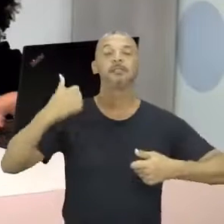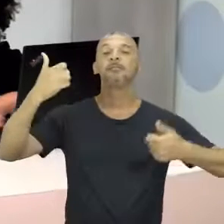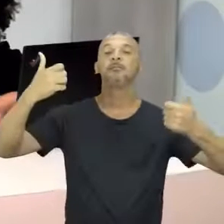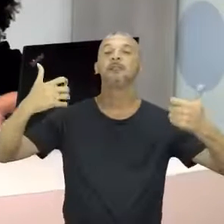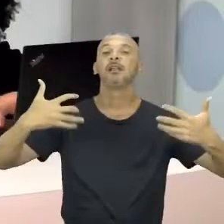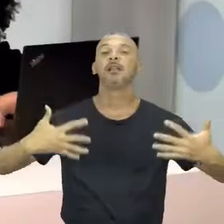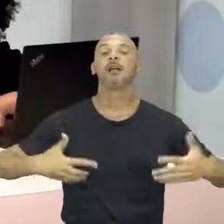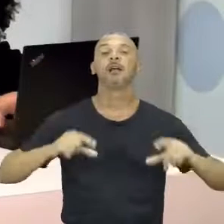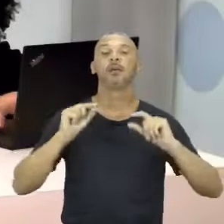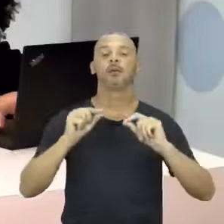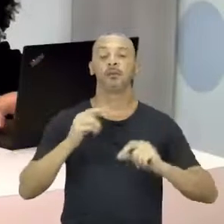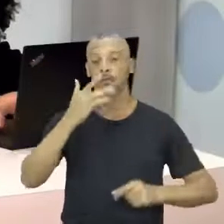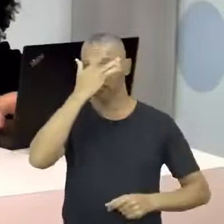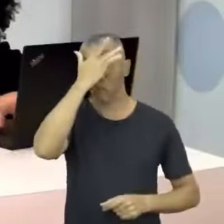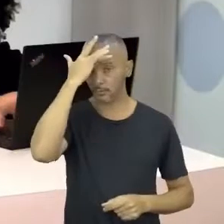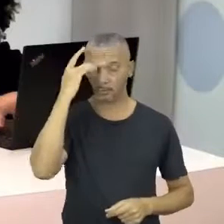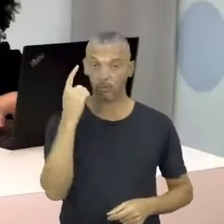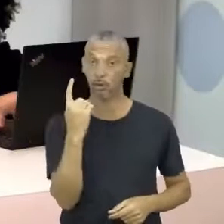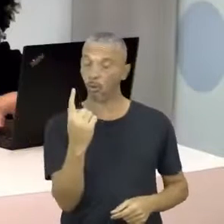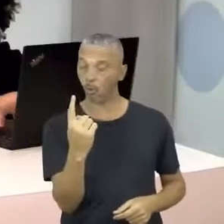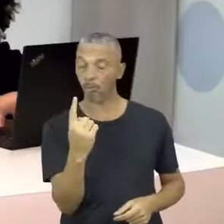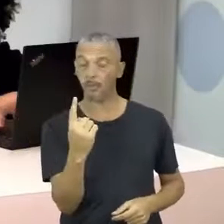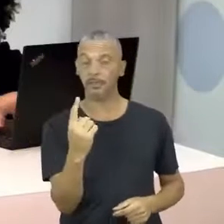teve uma pessoa que colocou